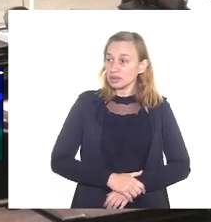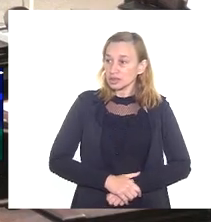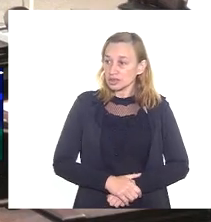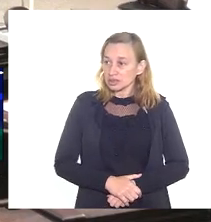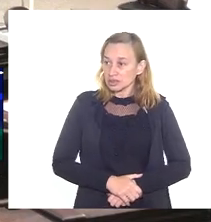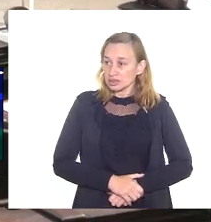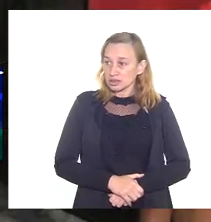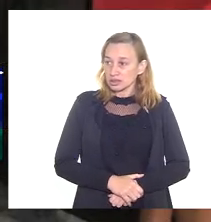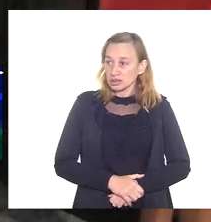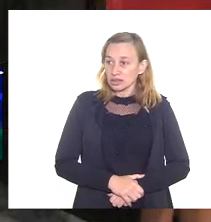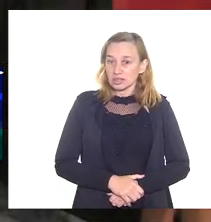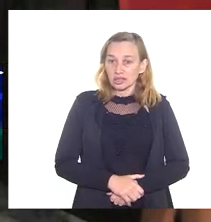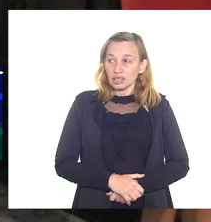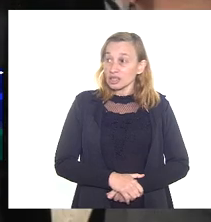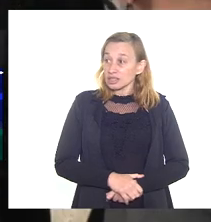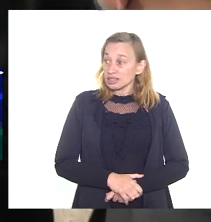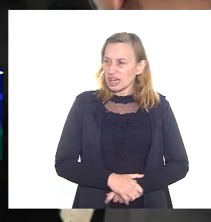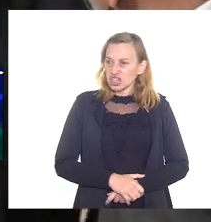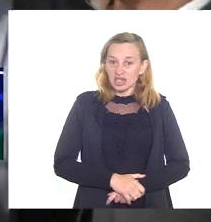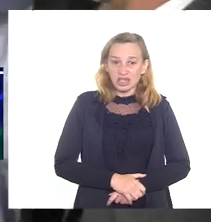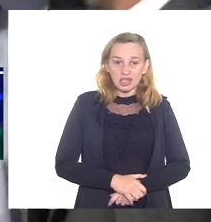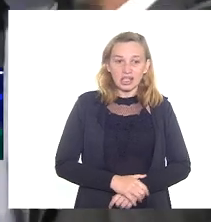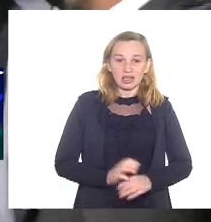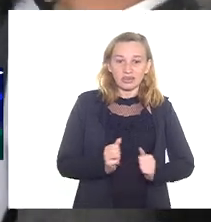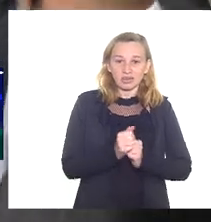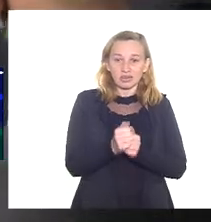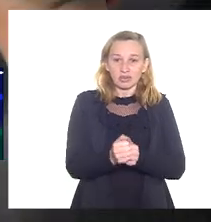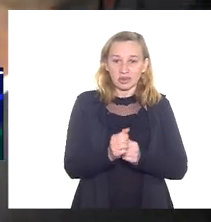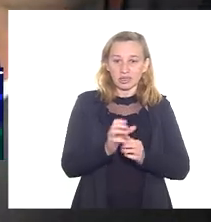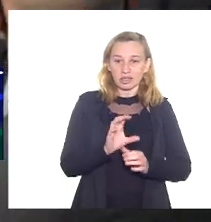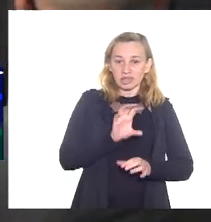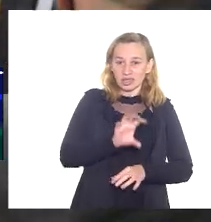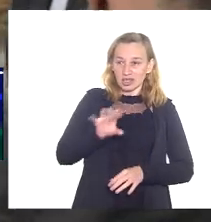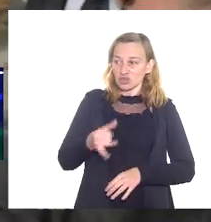Senhor presidente, acompanha o parecer da CCJ.